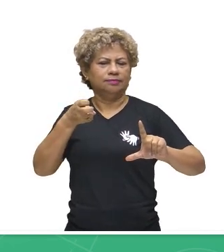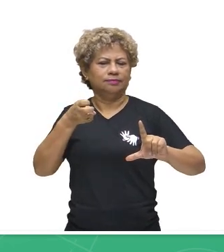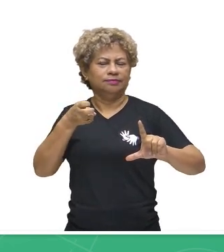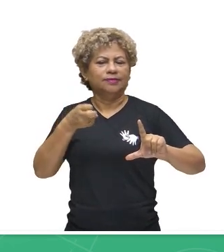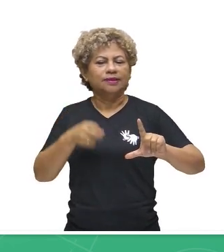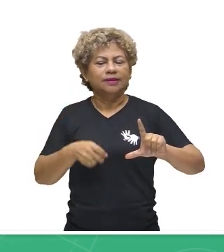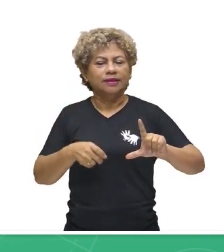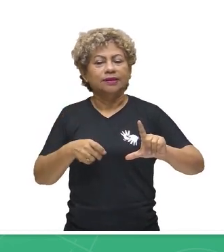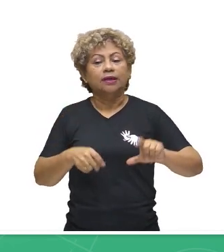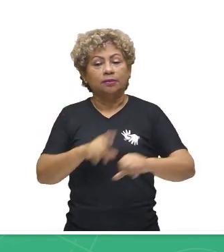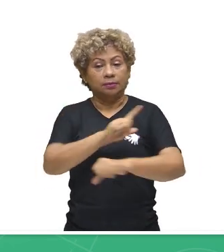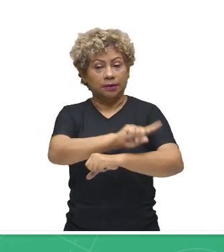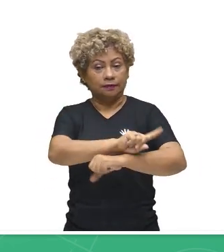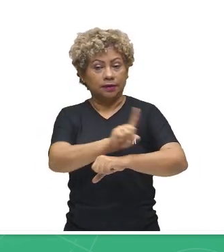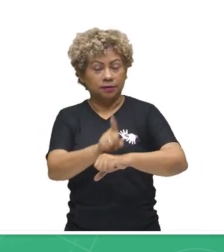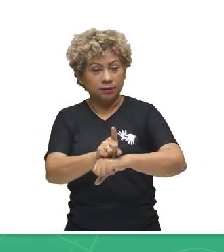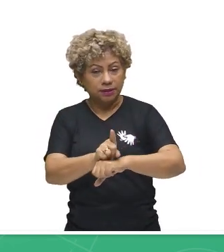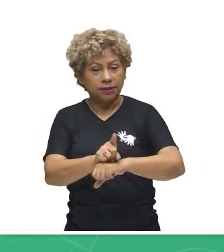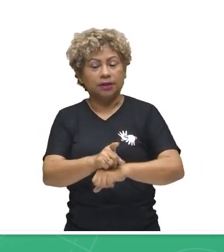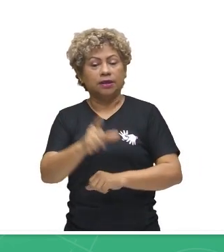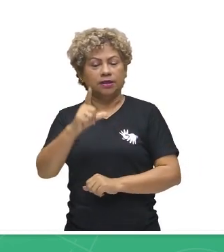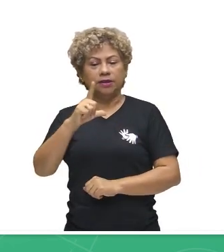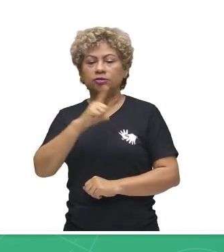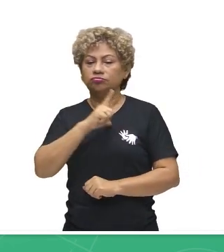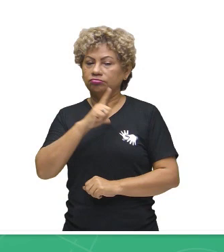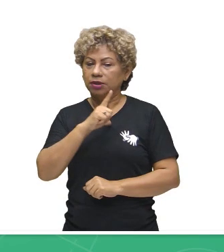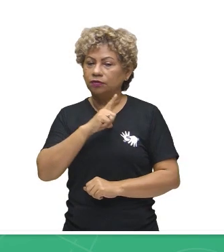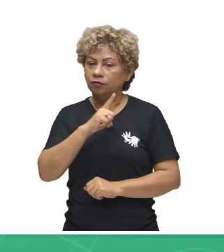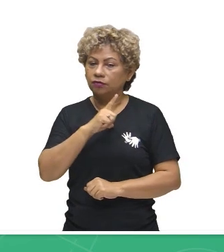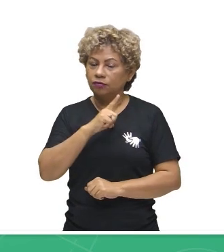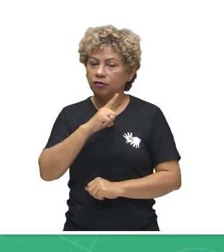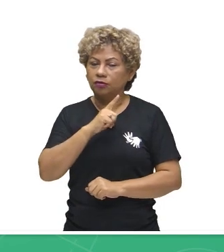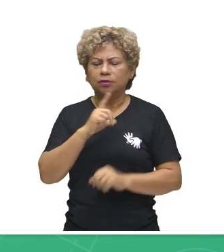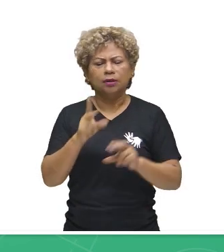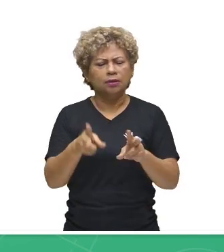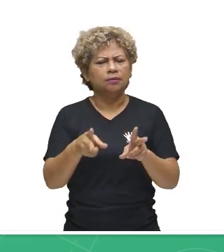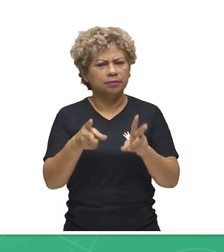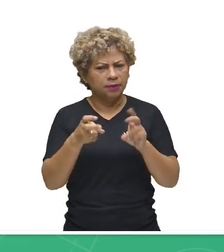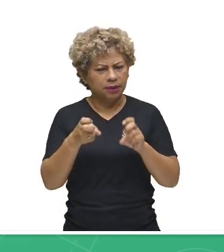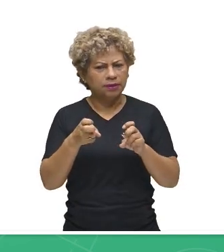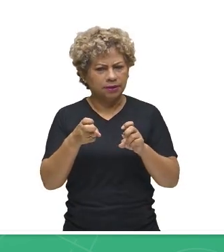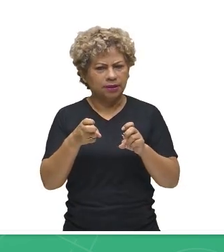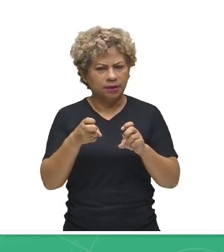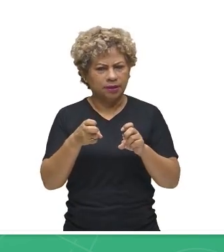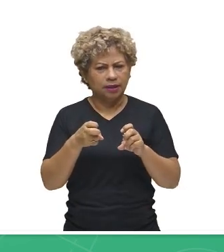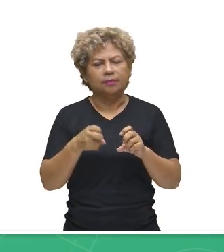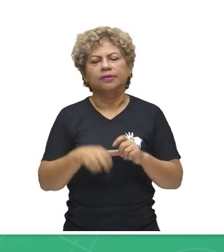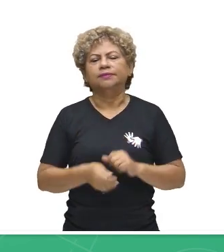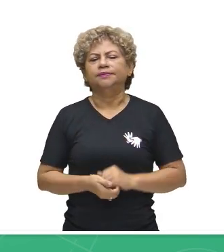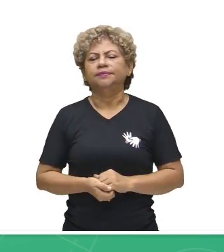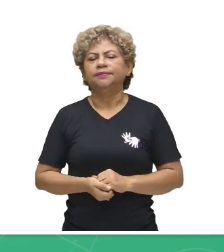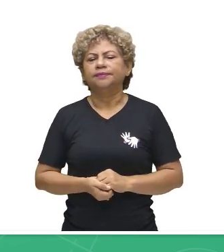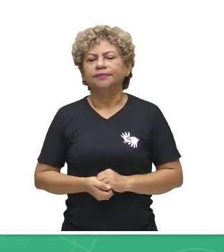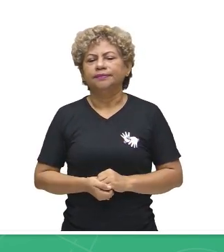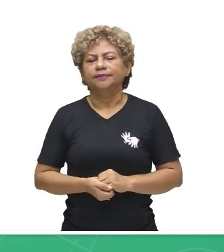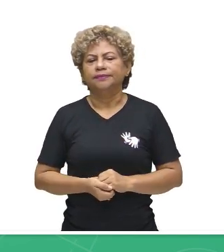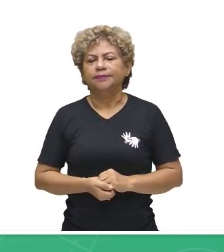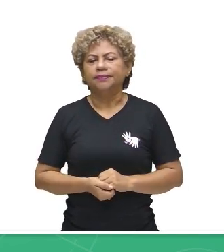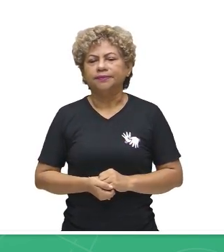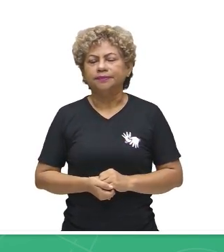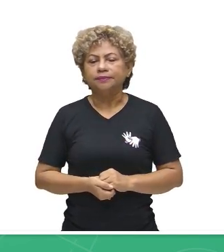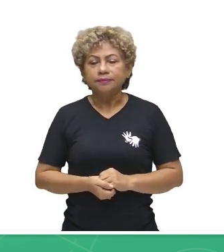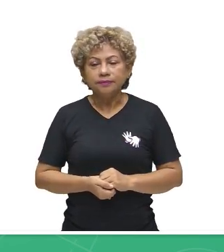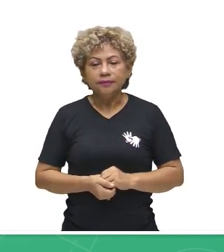velocidade, você tem aqui, para a velocidade, você tem na função crescente, percebam que